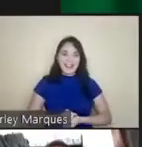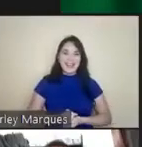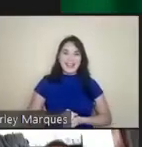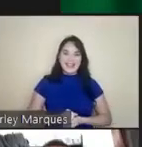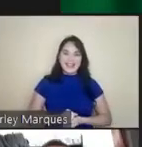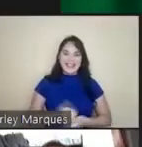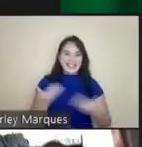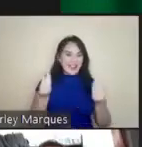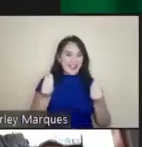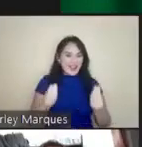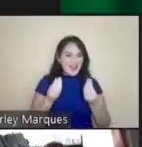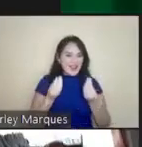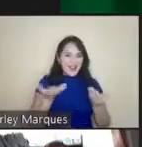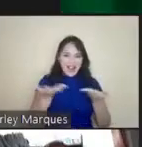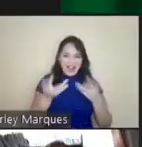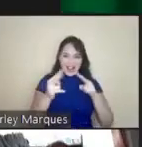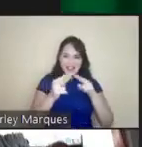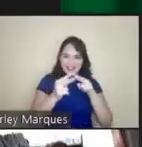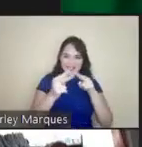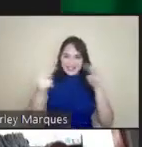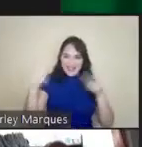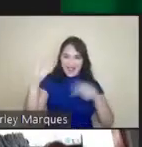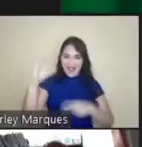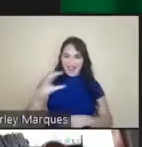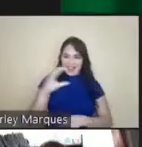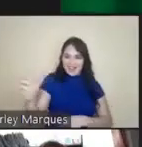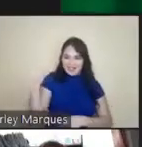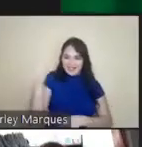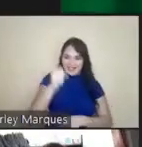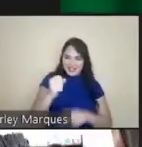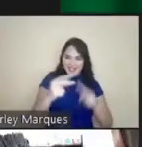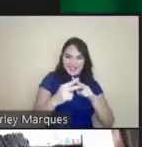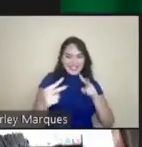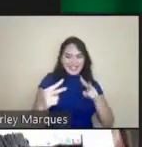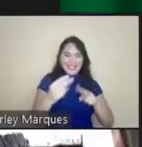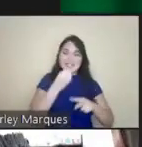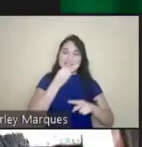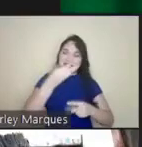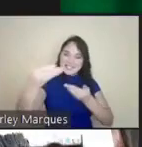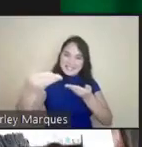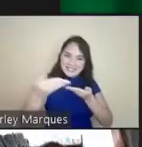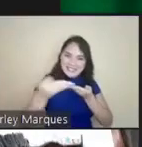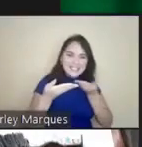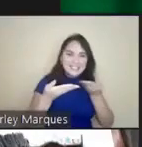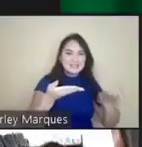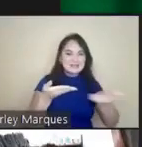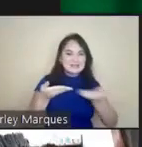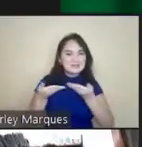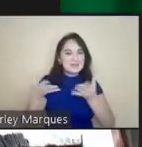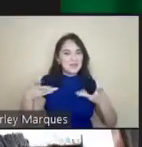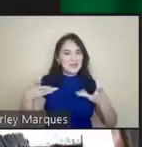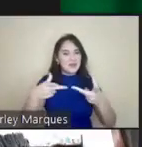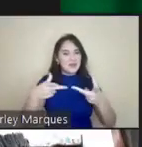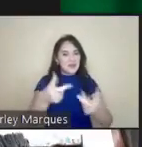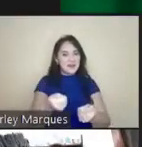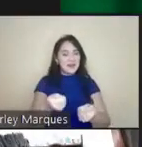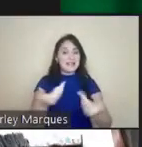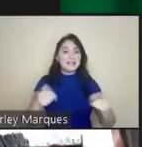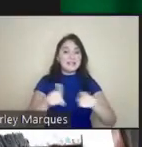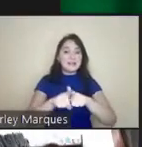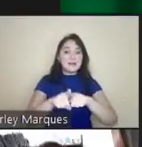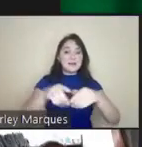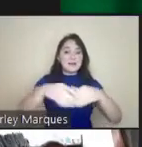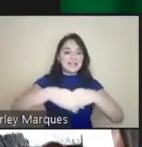Sacanudos virtual, sejam bem-vindos. Quem estiver assistindo a gente aí, bem-vindas e bem-vindos. Independente do horário. Saudar também aí as